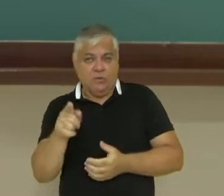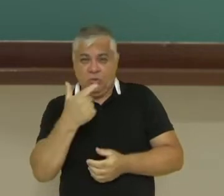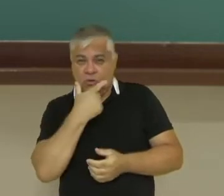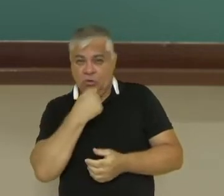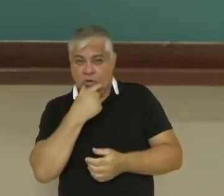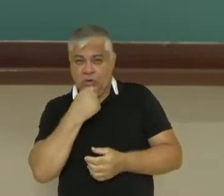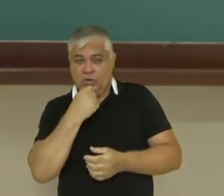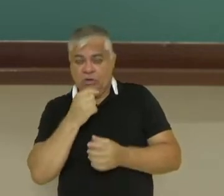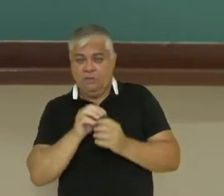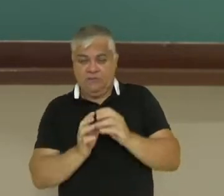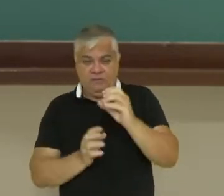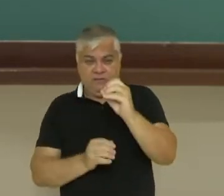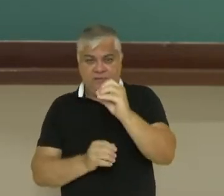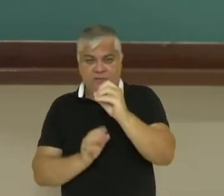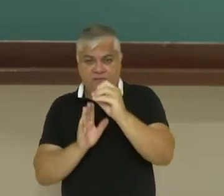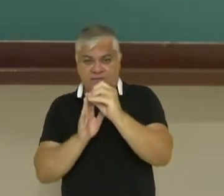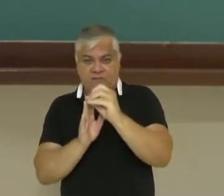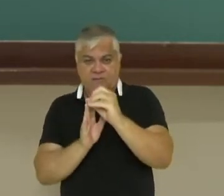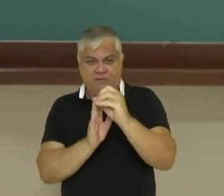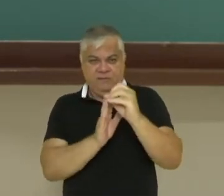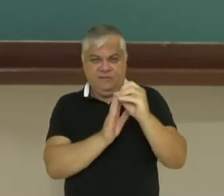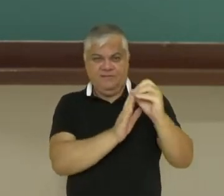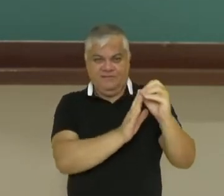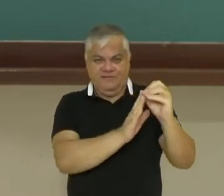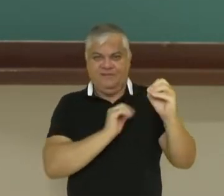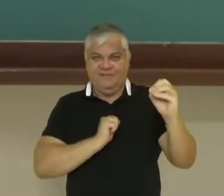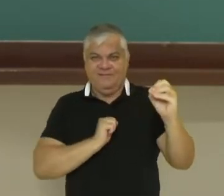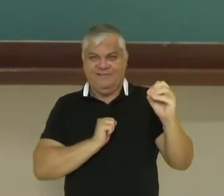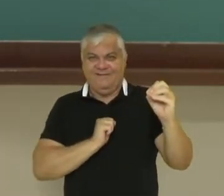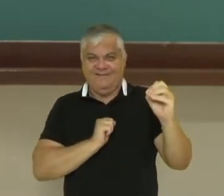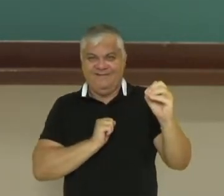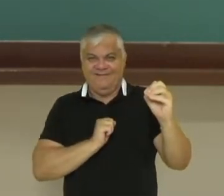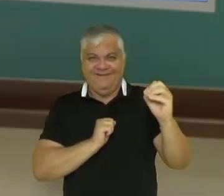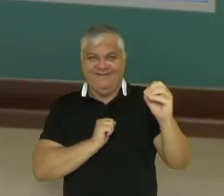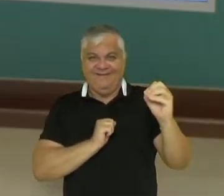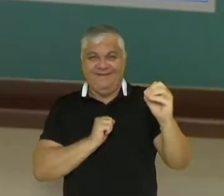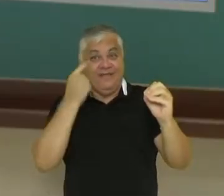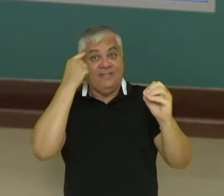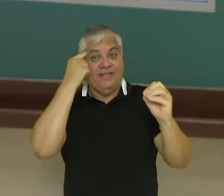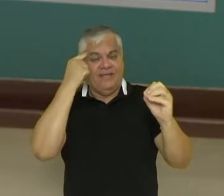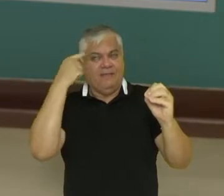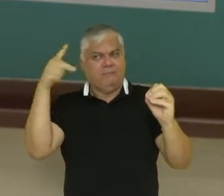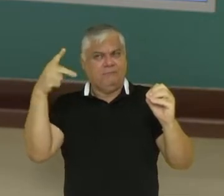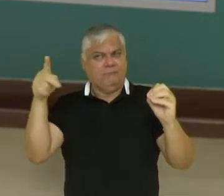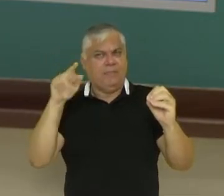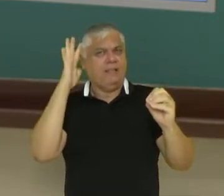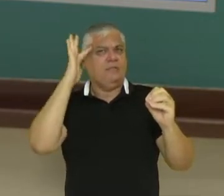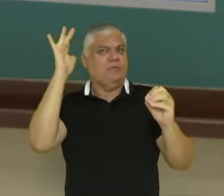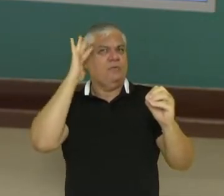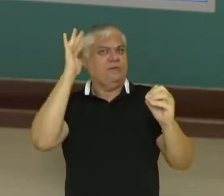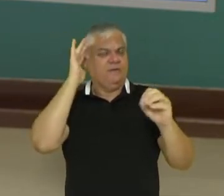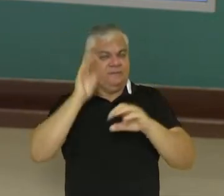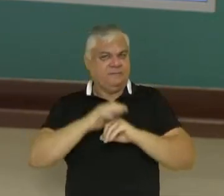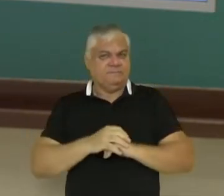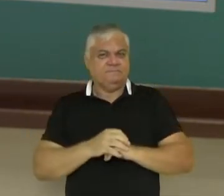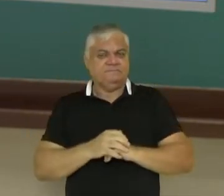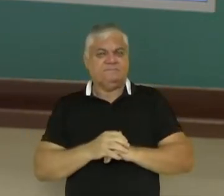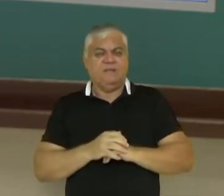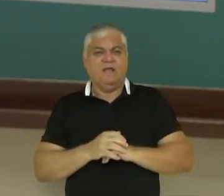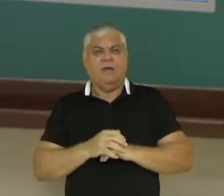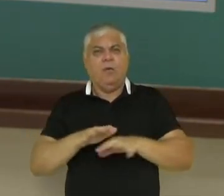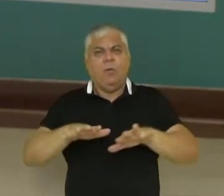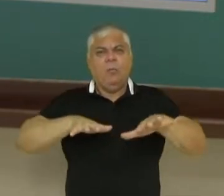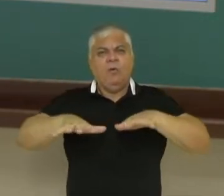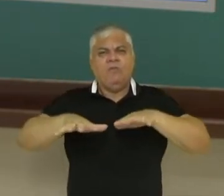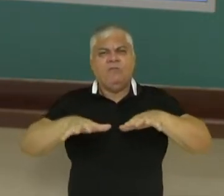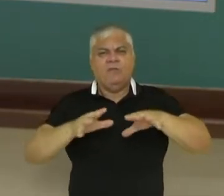planeta Terra fora desse centro, certo? Bem, acompanhe aqui comigo aqui, né? Para dar conta desse movimento não uniforme